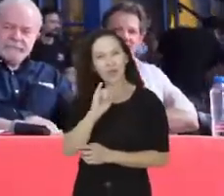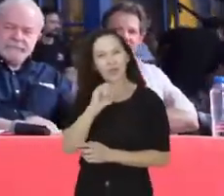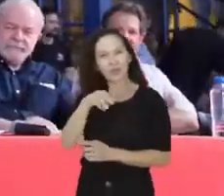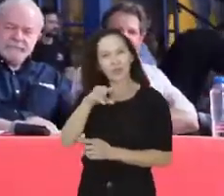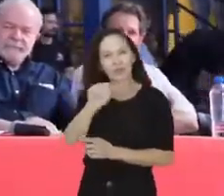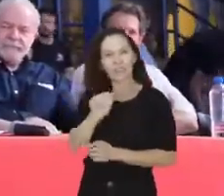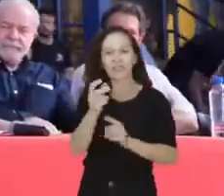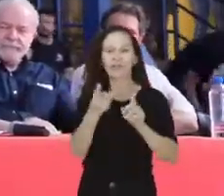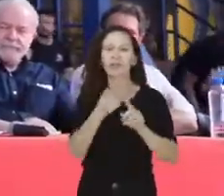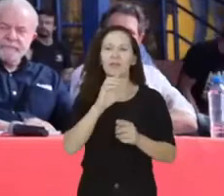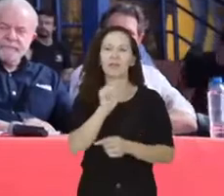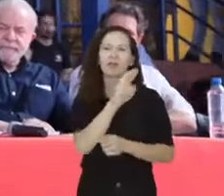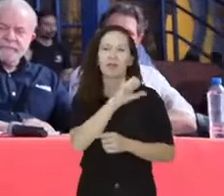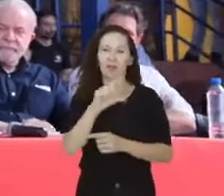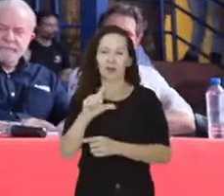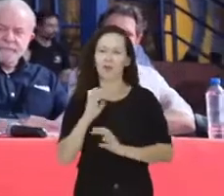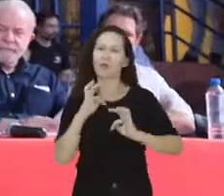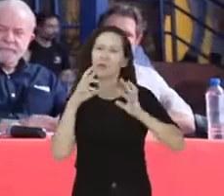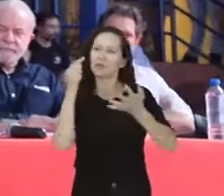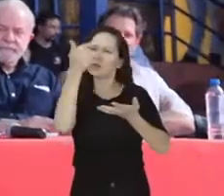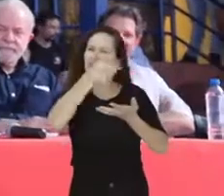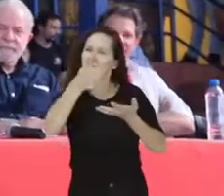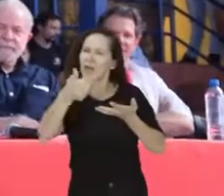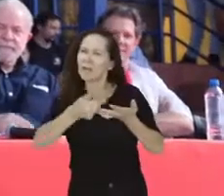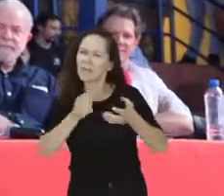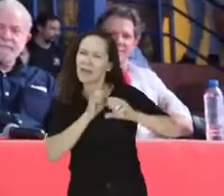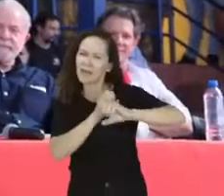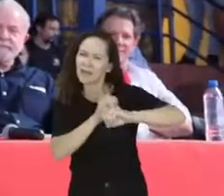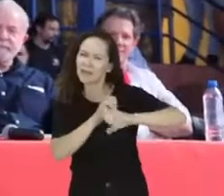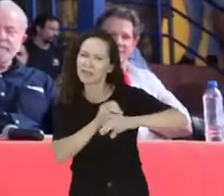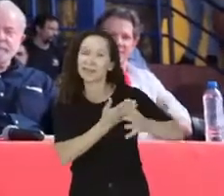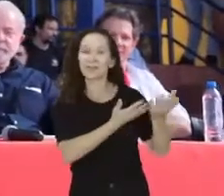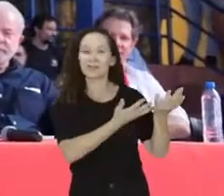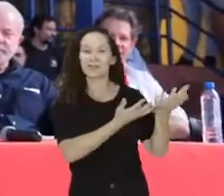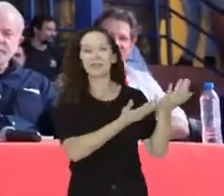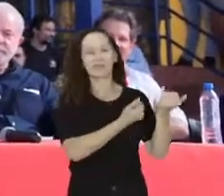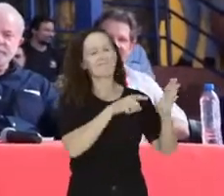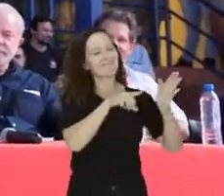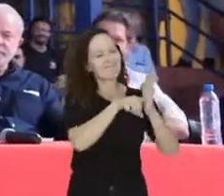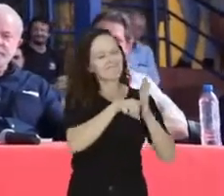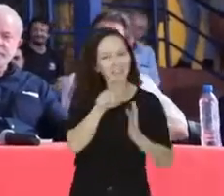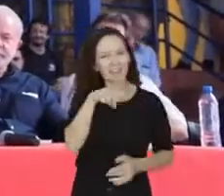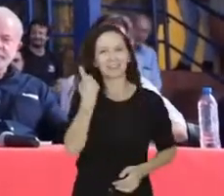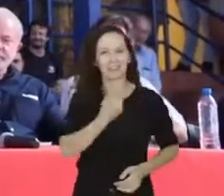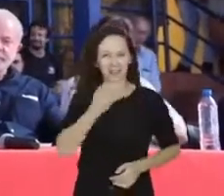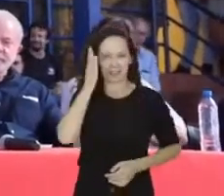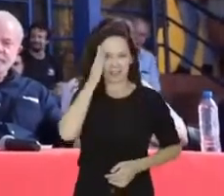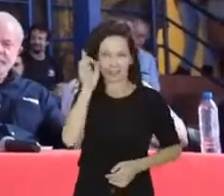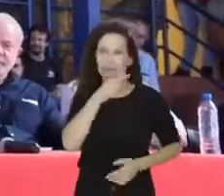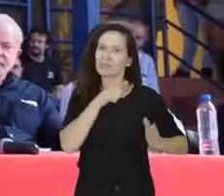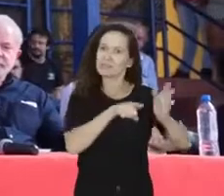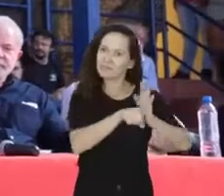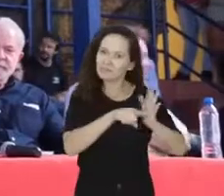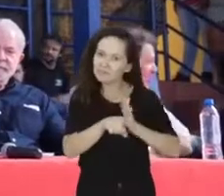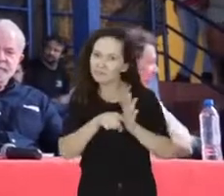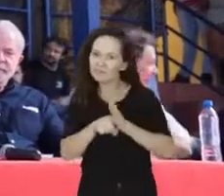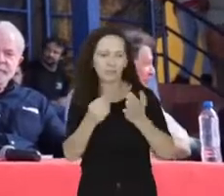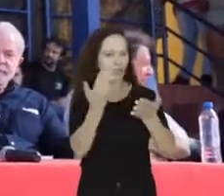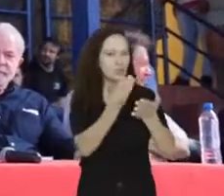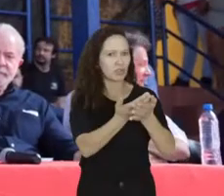são educadores também, são pesquisadores. E a gente sabe que, com a nossa pesquisa, a gente vai transformar